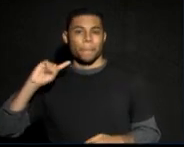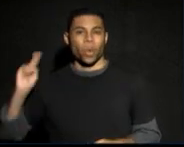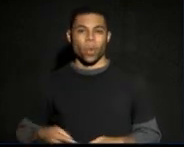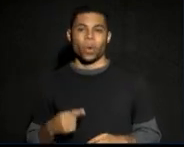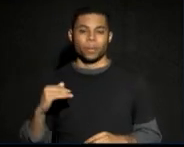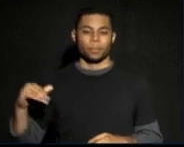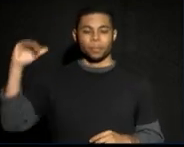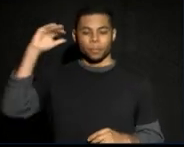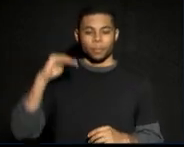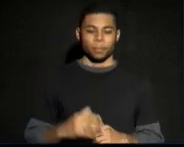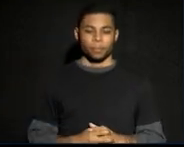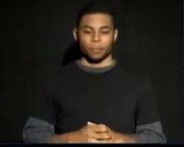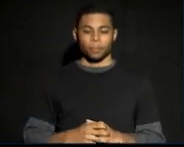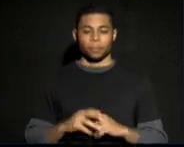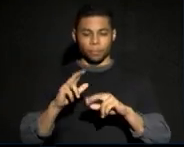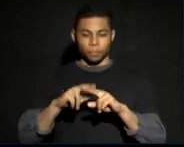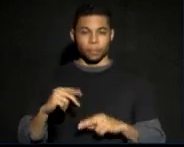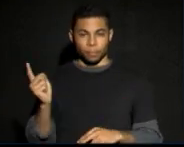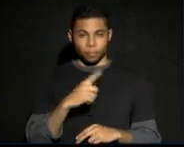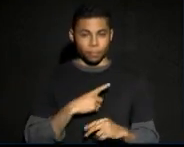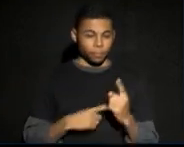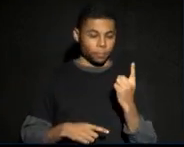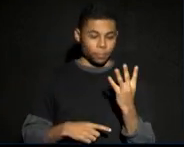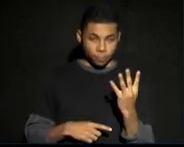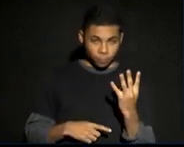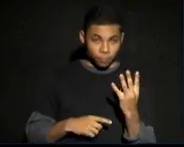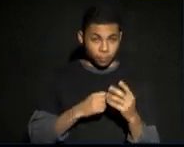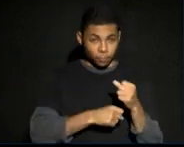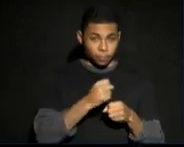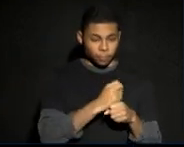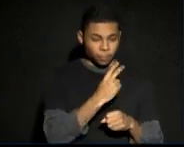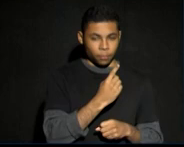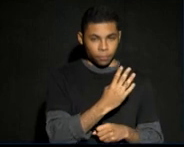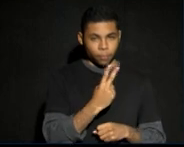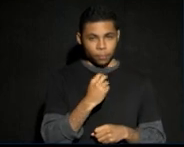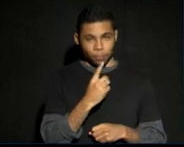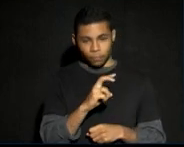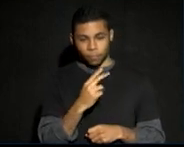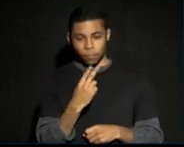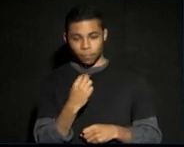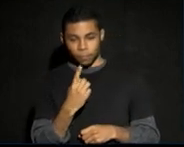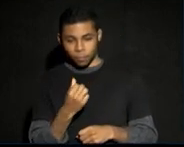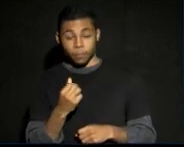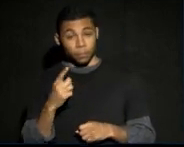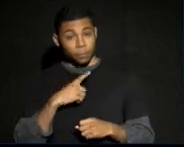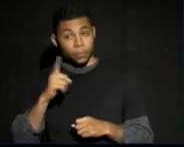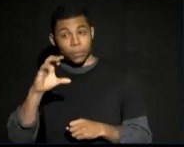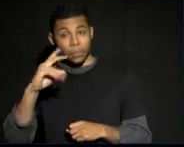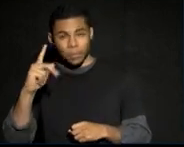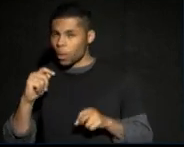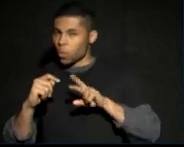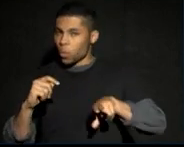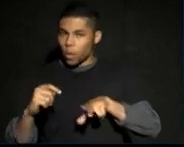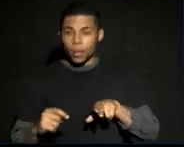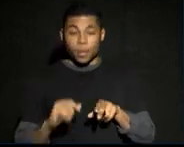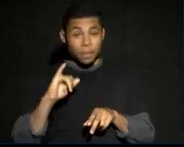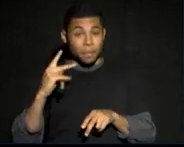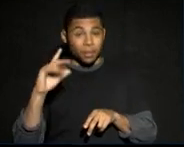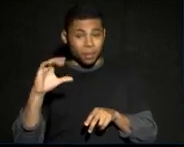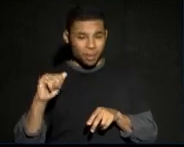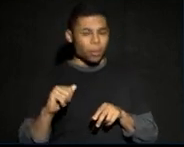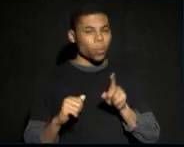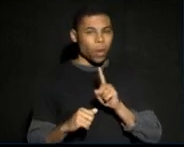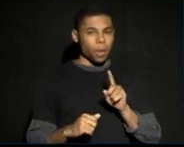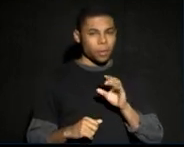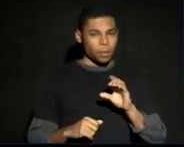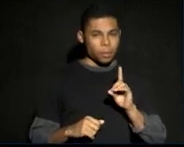reais bom então a gente pega 14 15 e 16 trás por IPCA não tô entendendo por cedo aí por IPCA